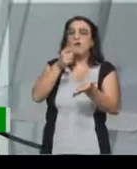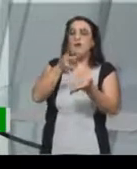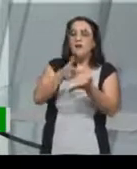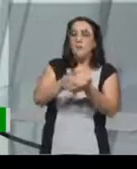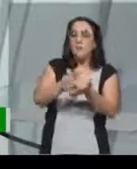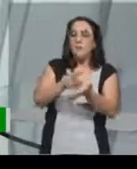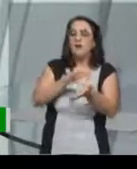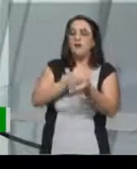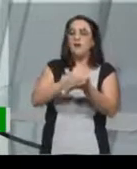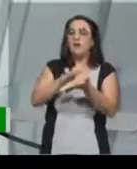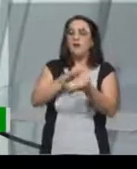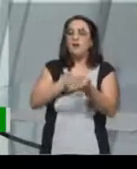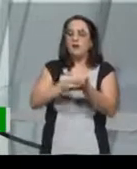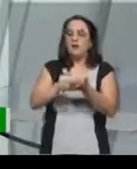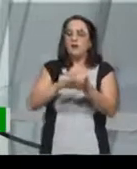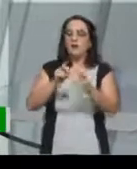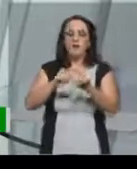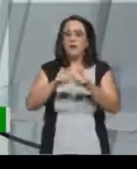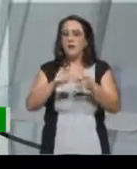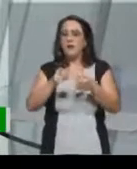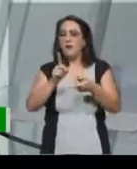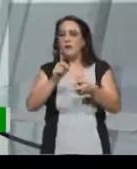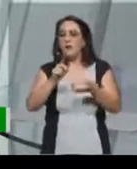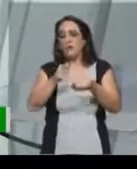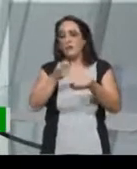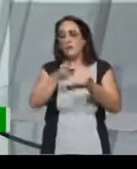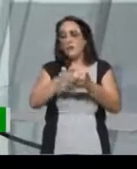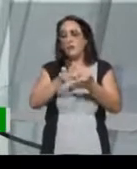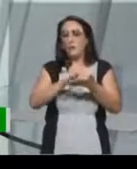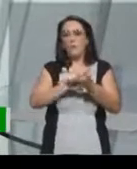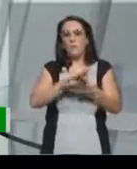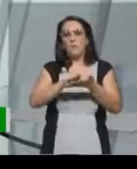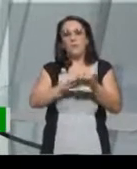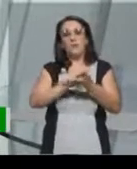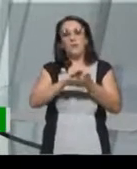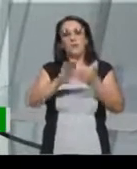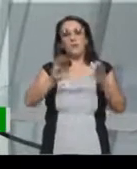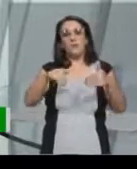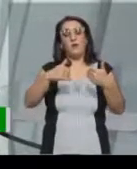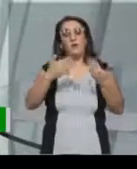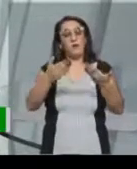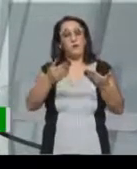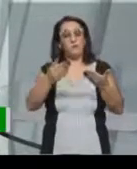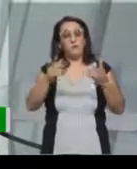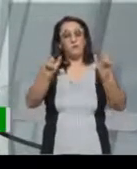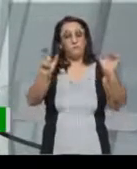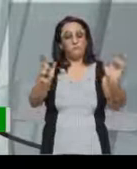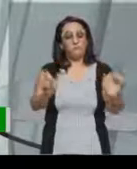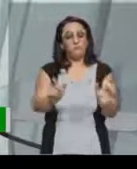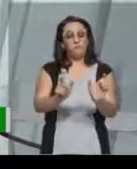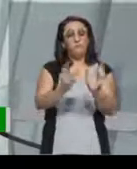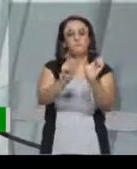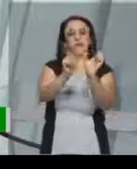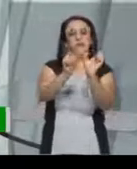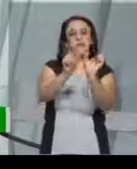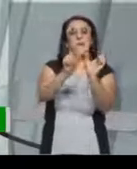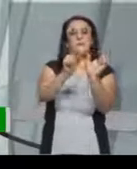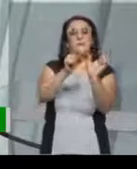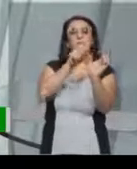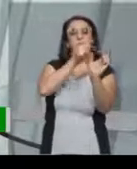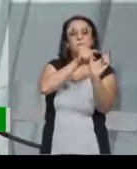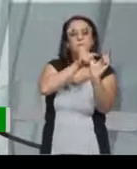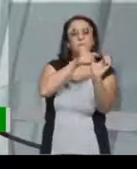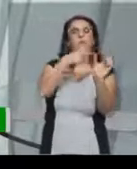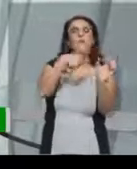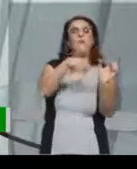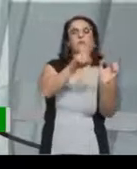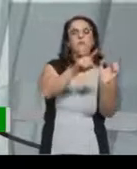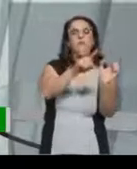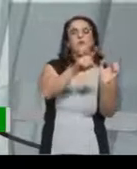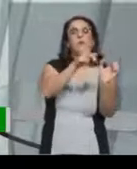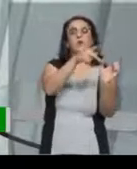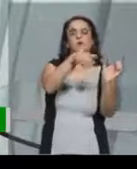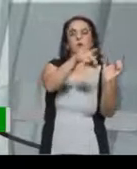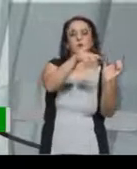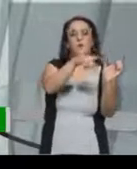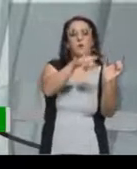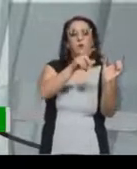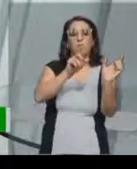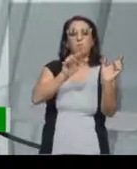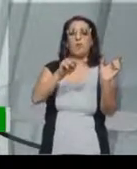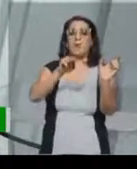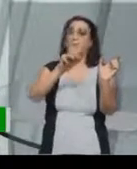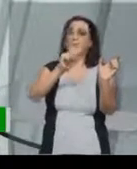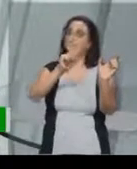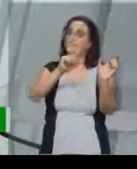não comprei nada. Então é uma conjunção aí que tem a ideia né, de adversidade, de coisa